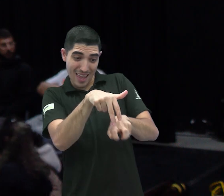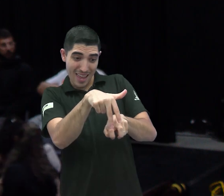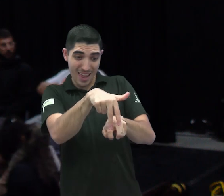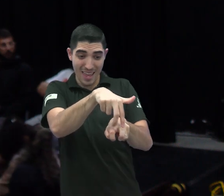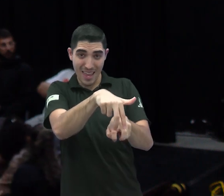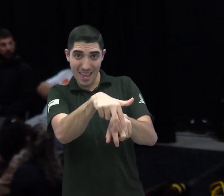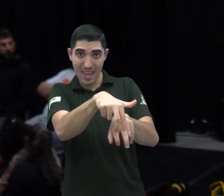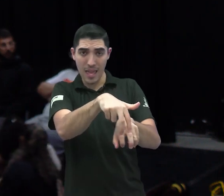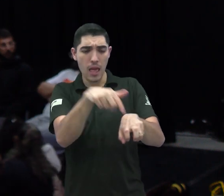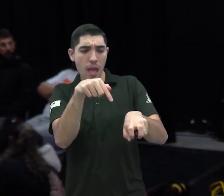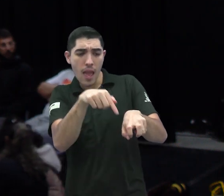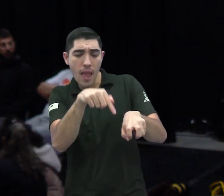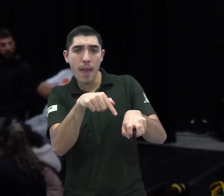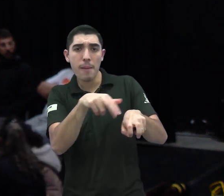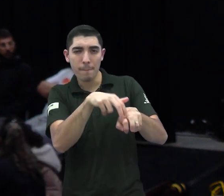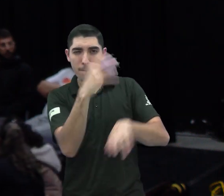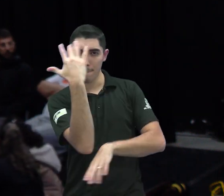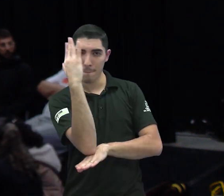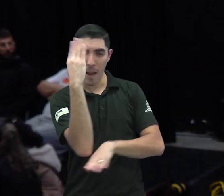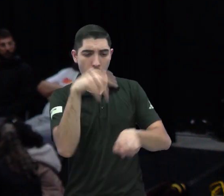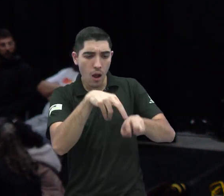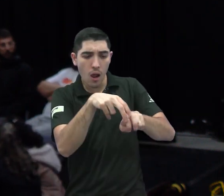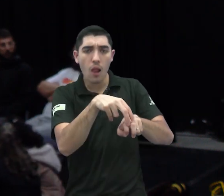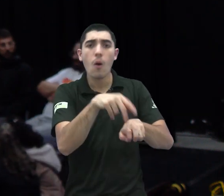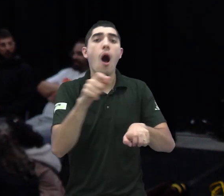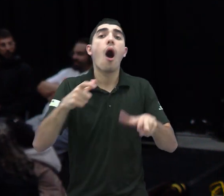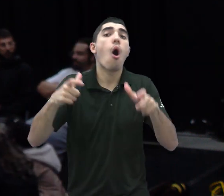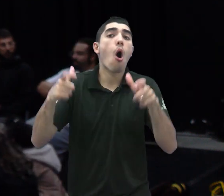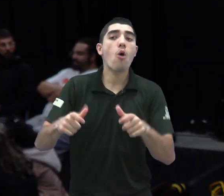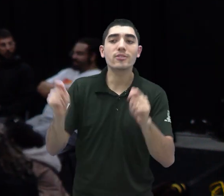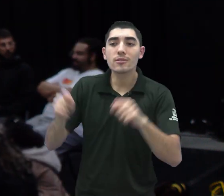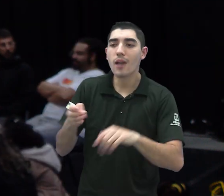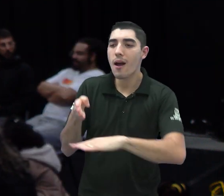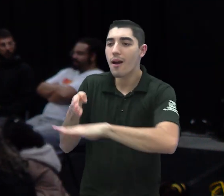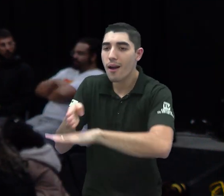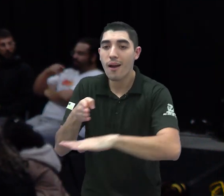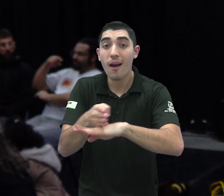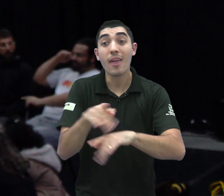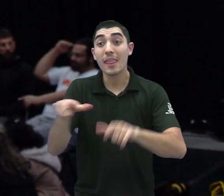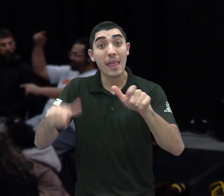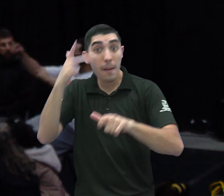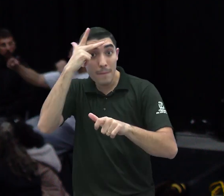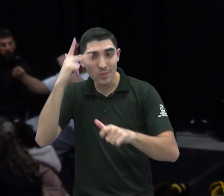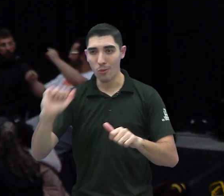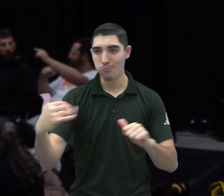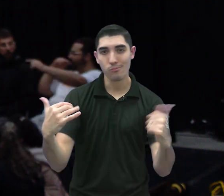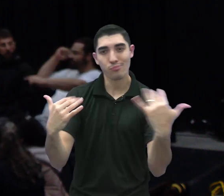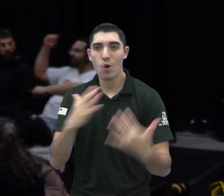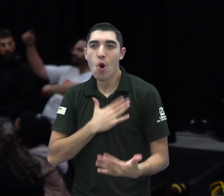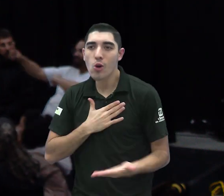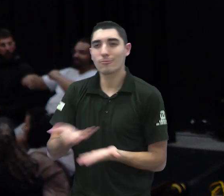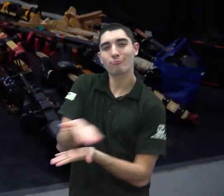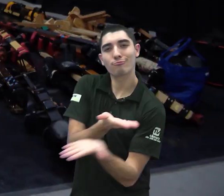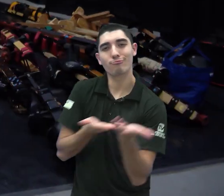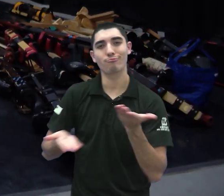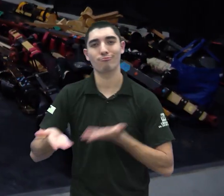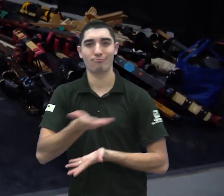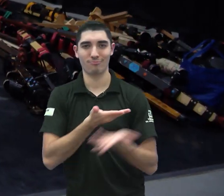usar a perna de pau, quais são os espaços onde a perna de pau cabe para ser utilizada e se comunicar com o público e gerar